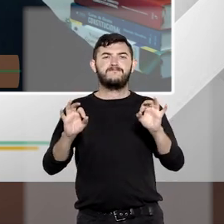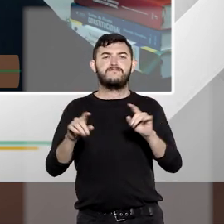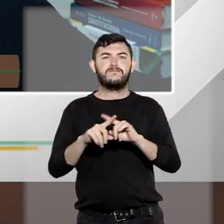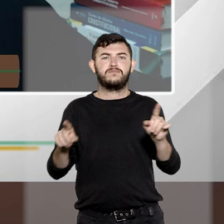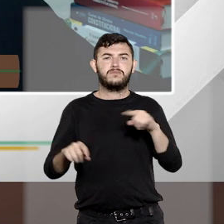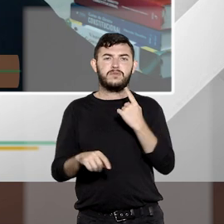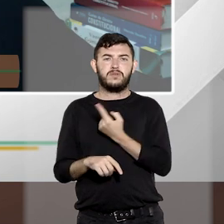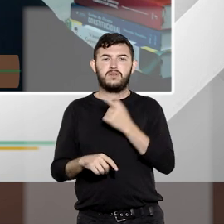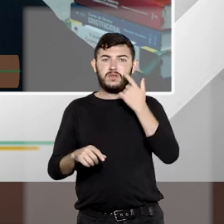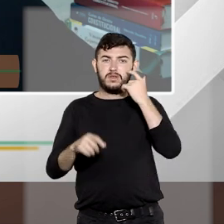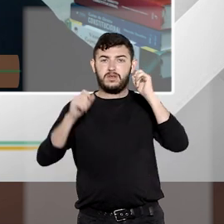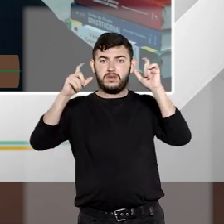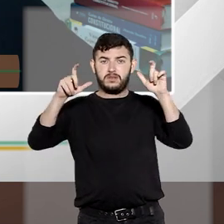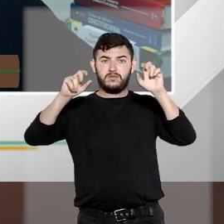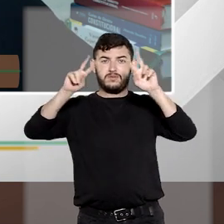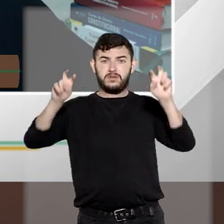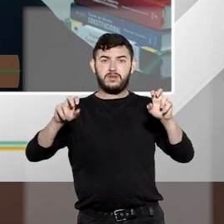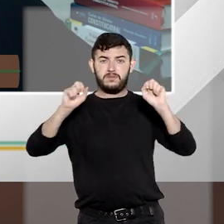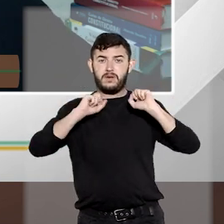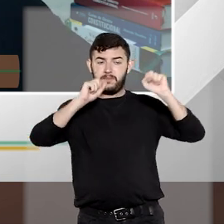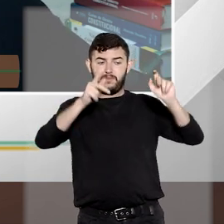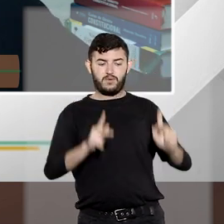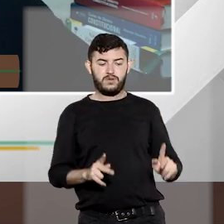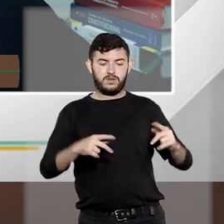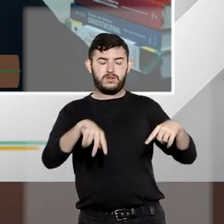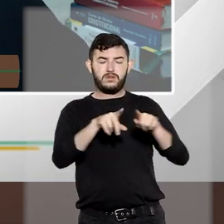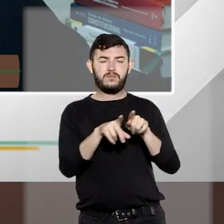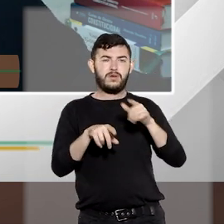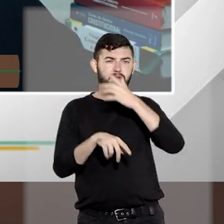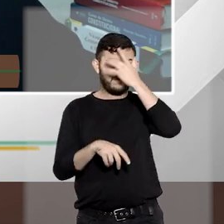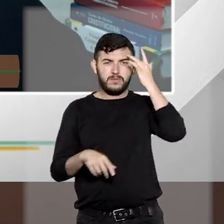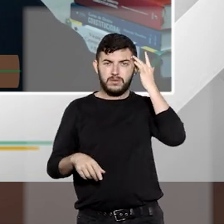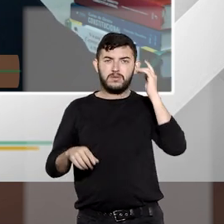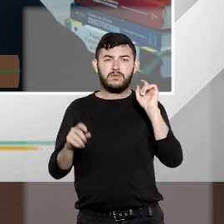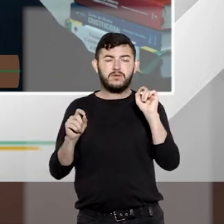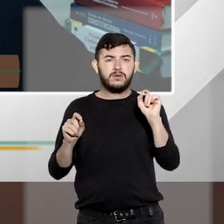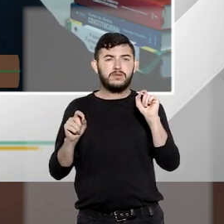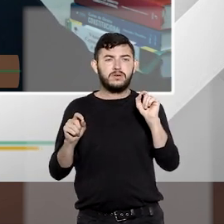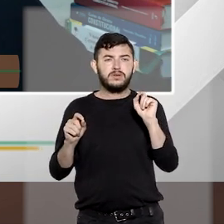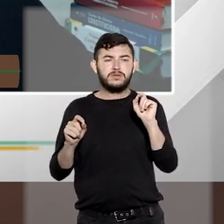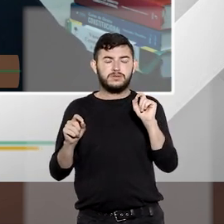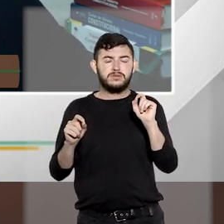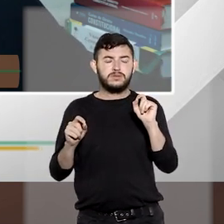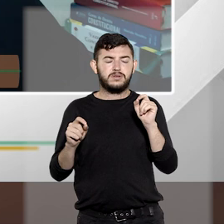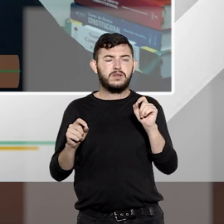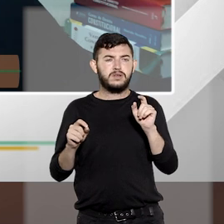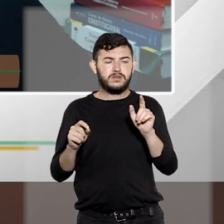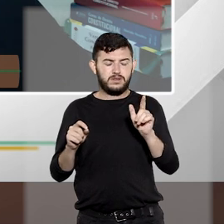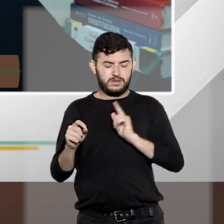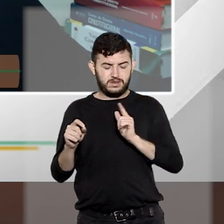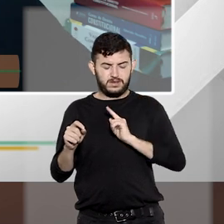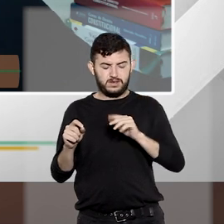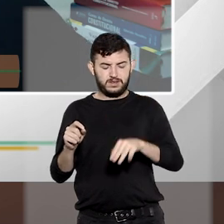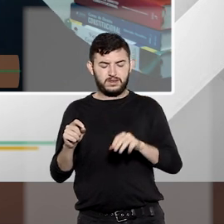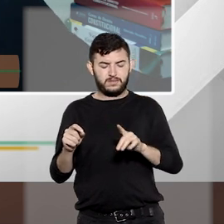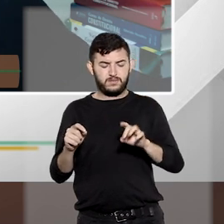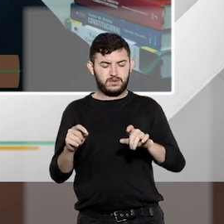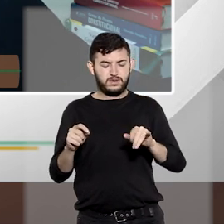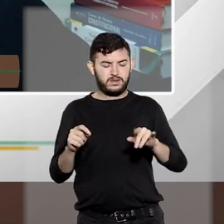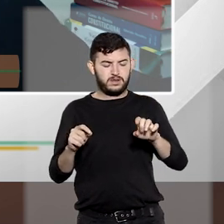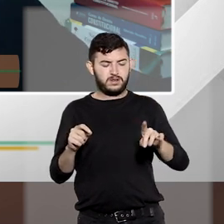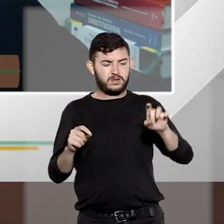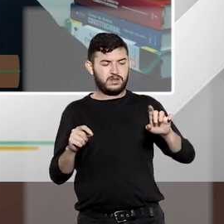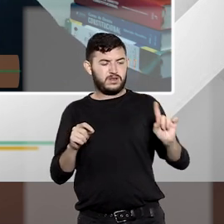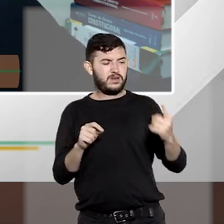chamar atenção aqui, a respeito da aposentadoria, Fátima, é que essa é a única modalidade, a única política